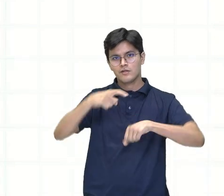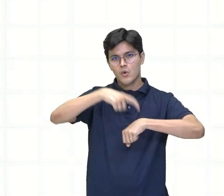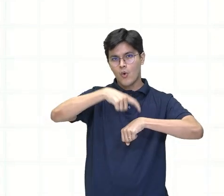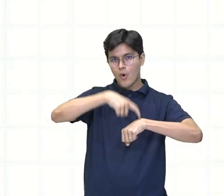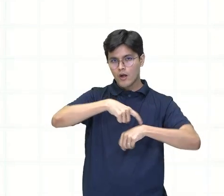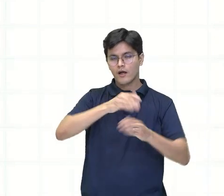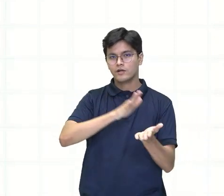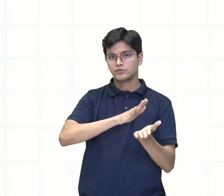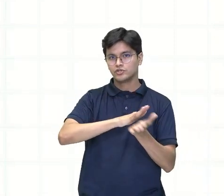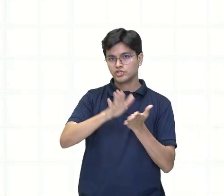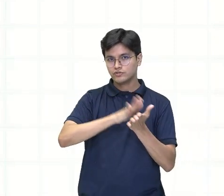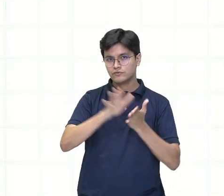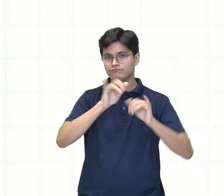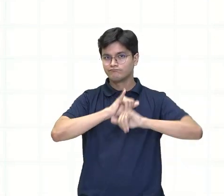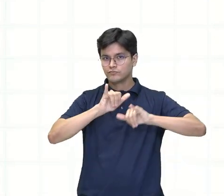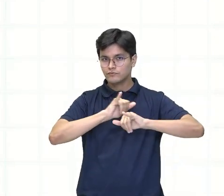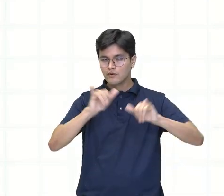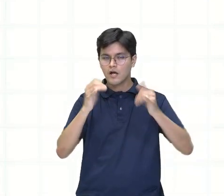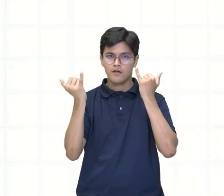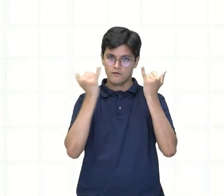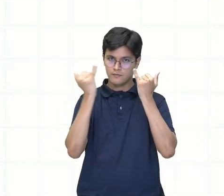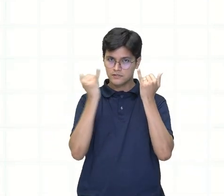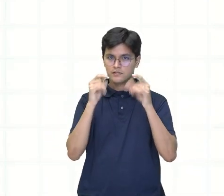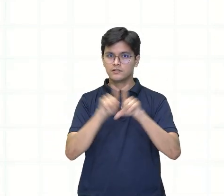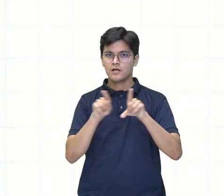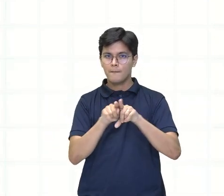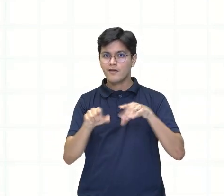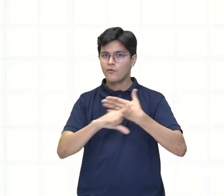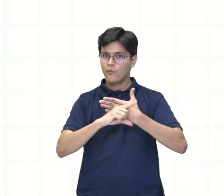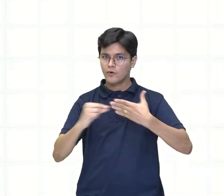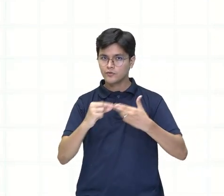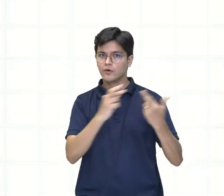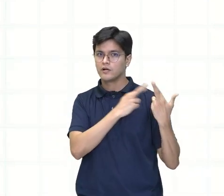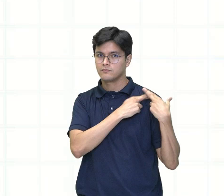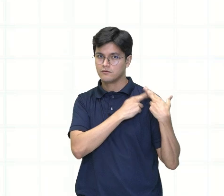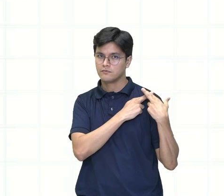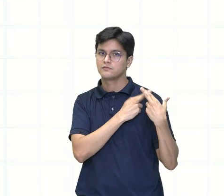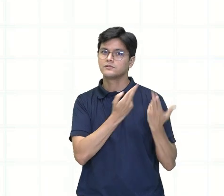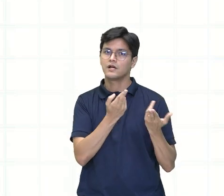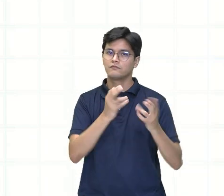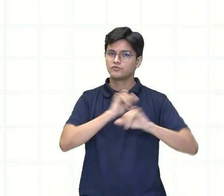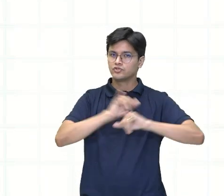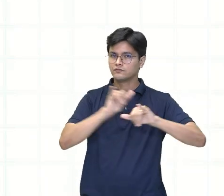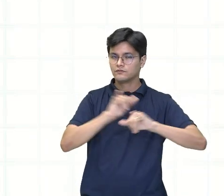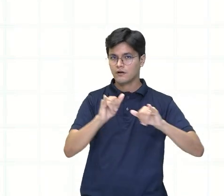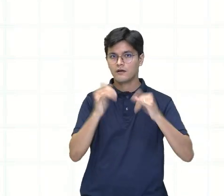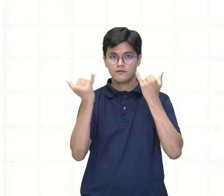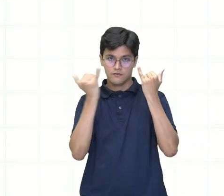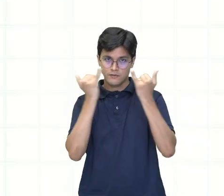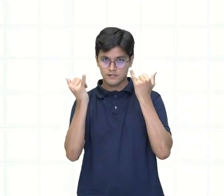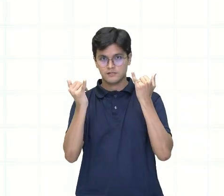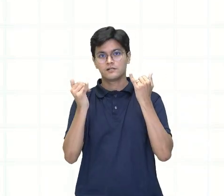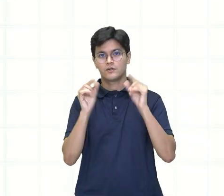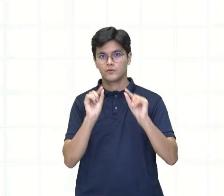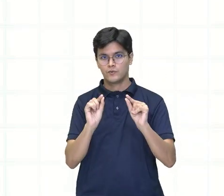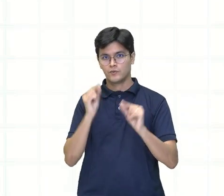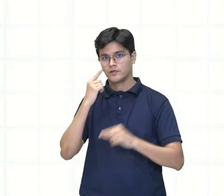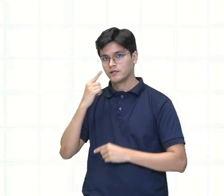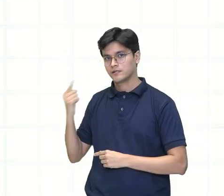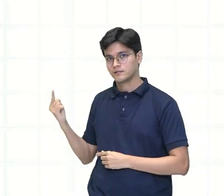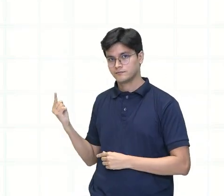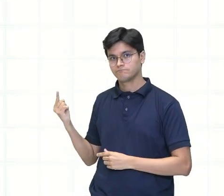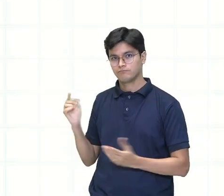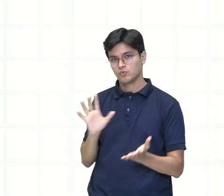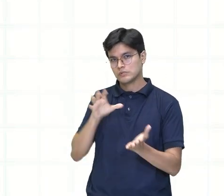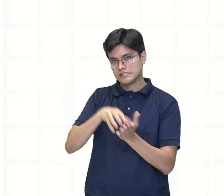divulgada essas informações e quem foi o responsável de divulgar essas informações, né? A agência de informações que passou